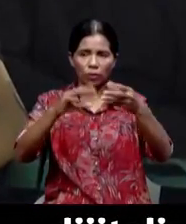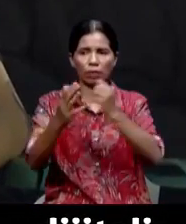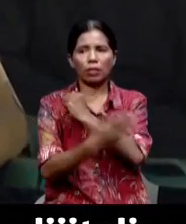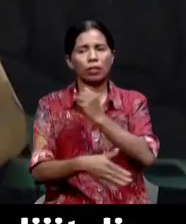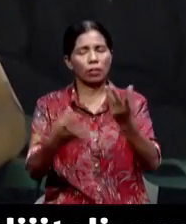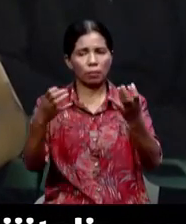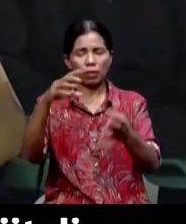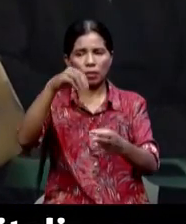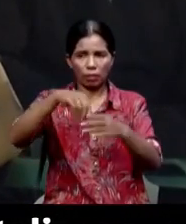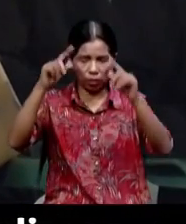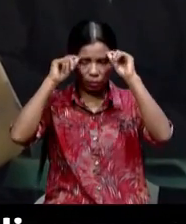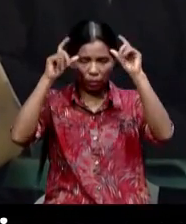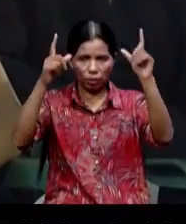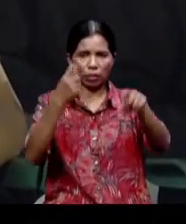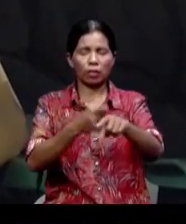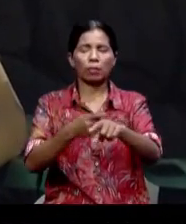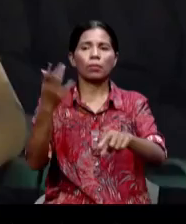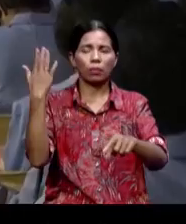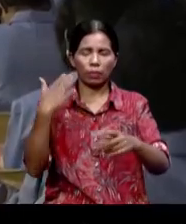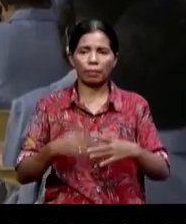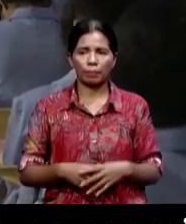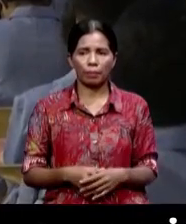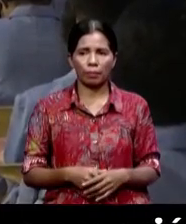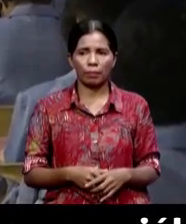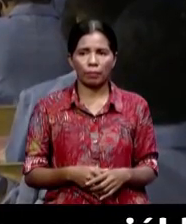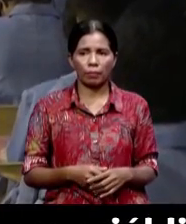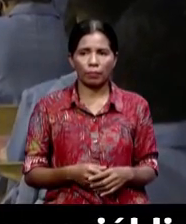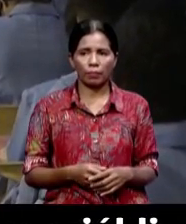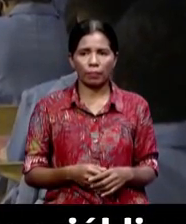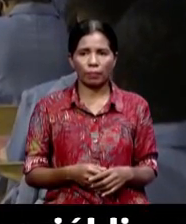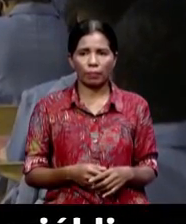barak de be invade Timor Leste ya tempo pasado. Lamberto da Silva, Adriano Verdial, GMN.